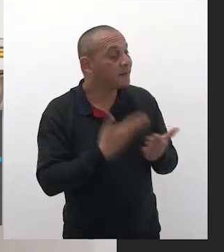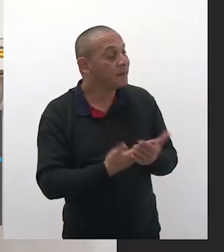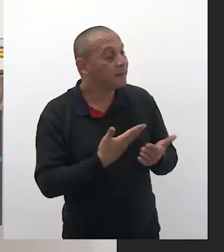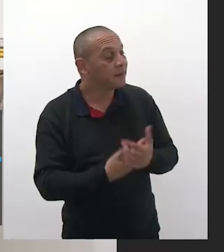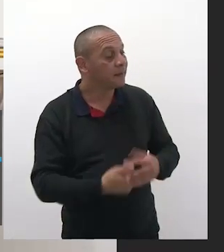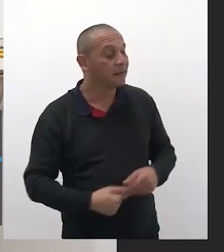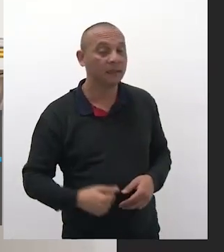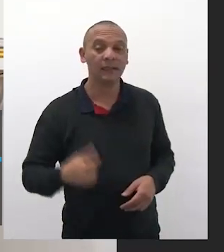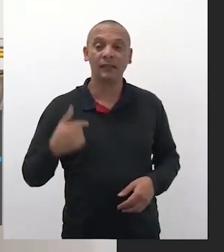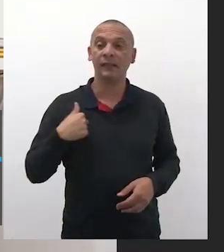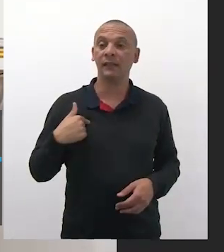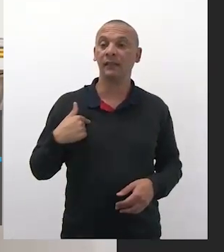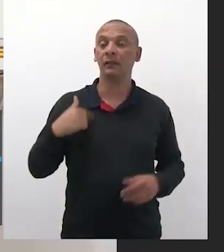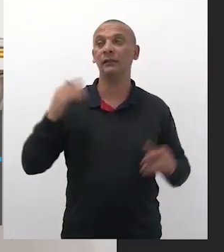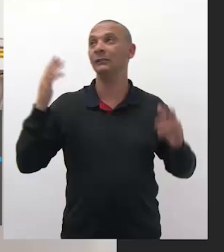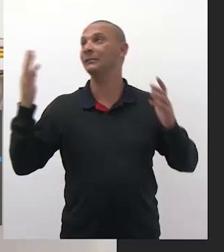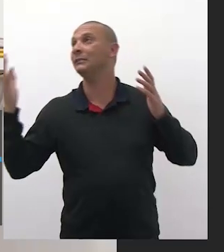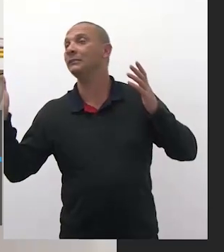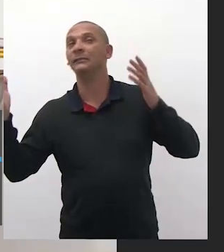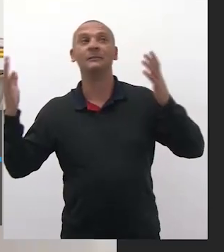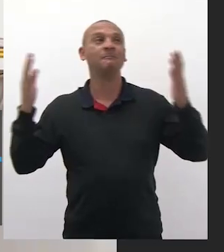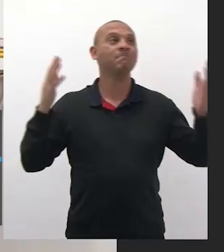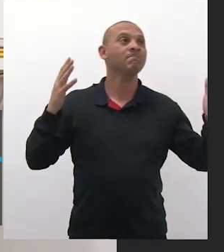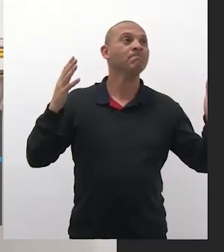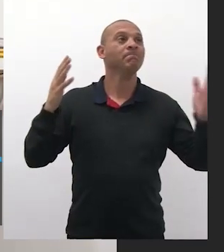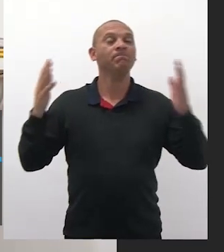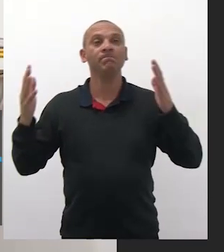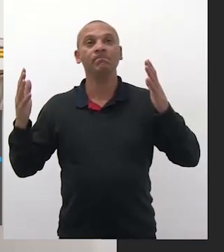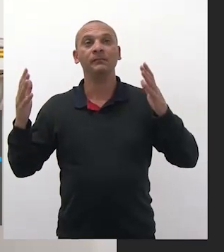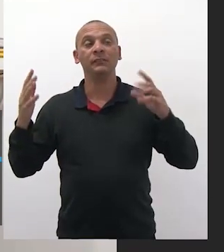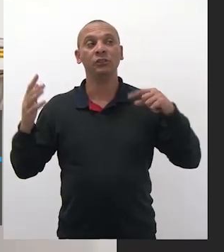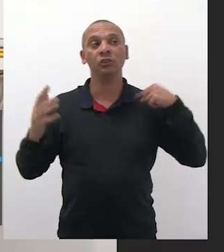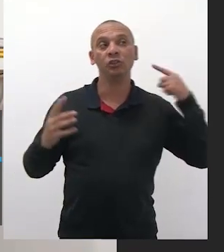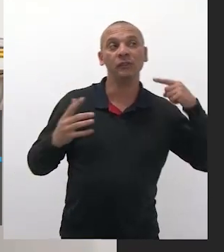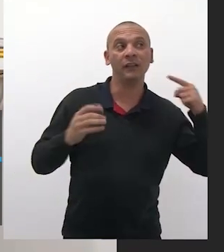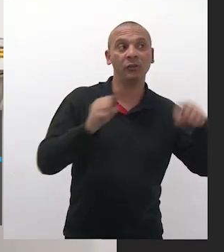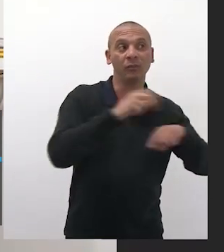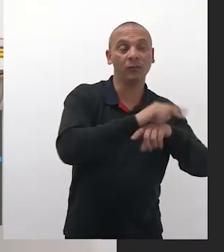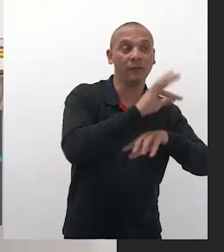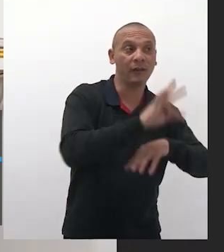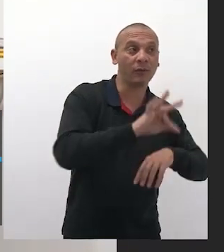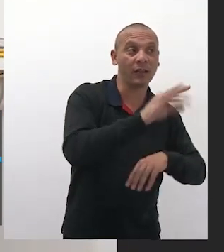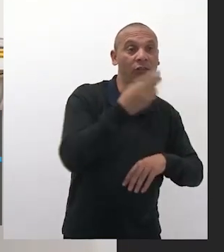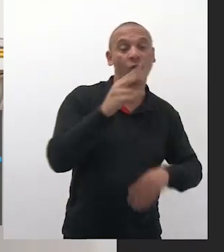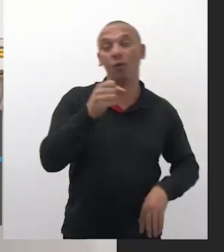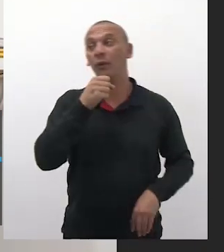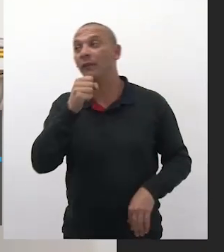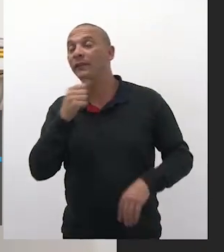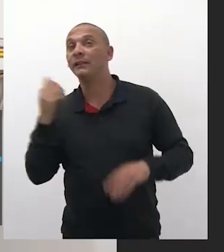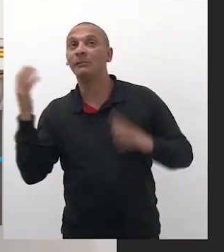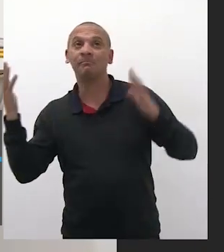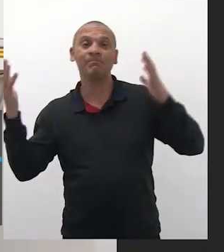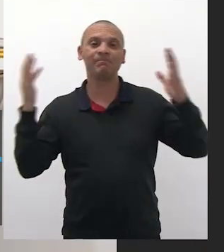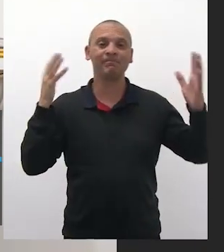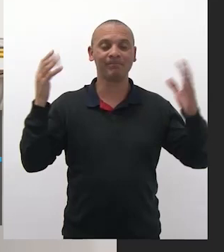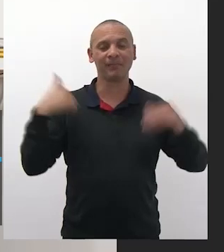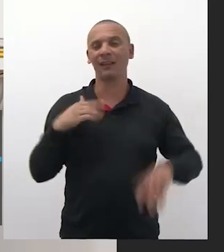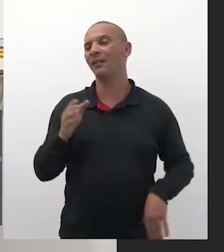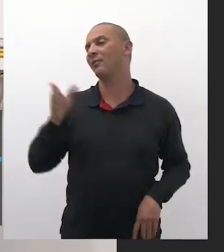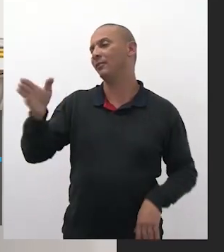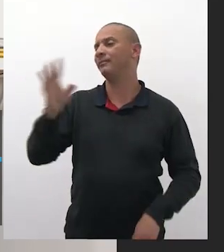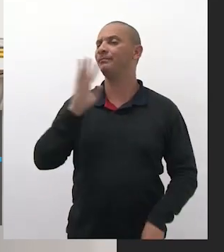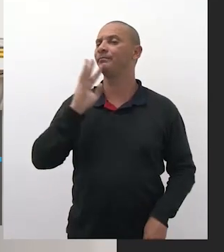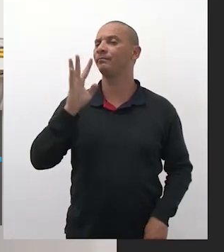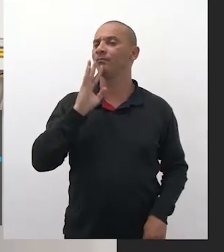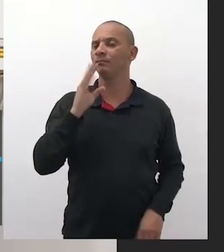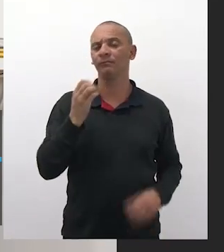eu fiquei de novo ali, né? Falei, não, então vamos fazer o seguinte, vou lá, vou conhecer, vou ver se vale a